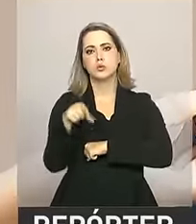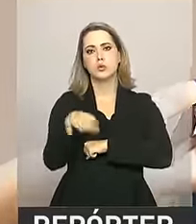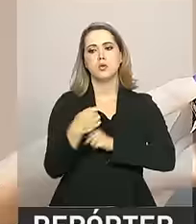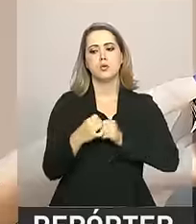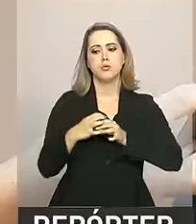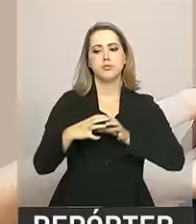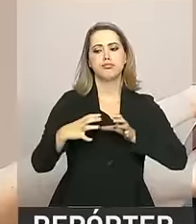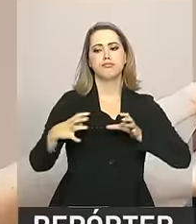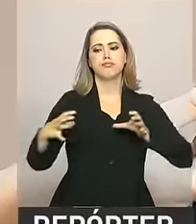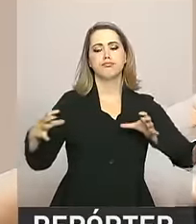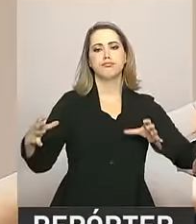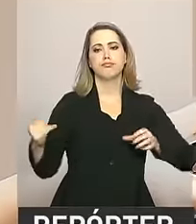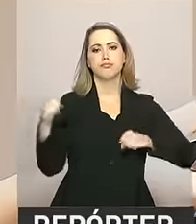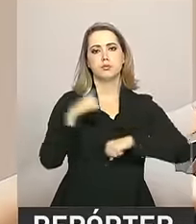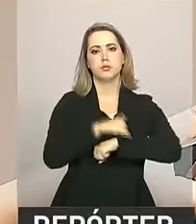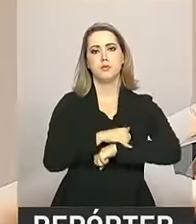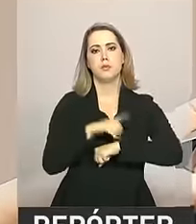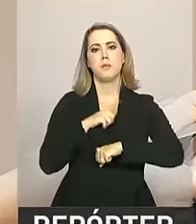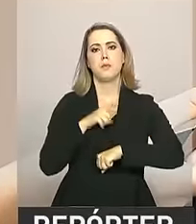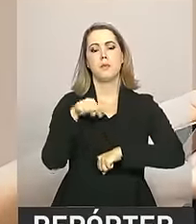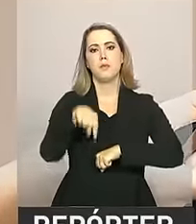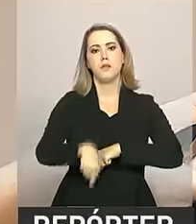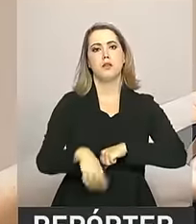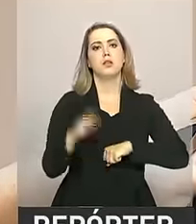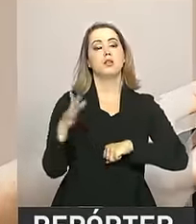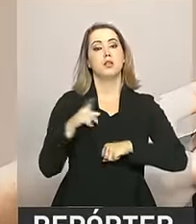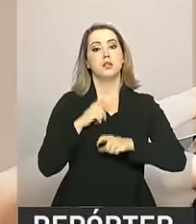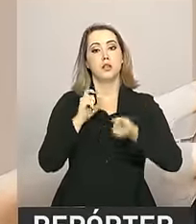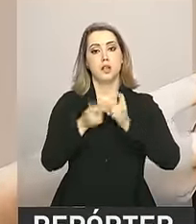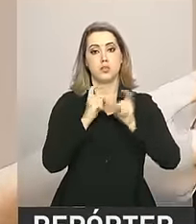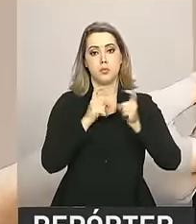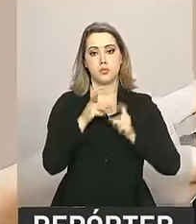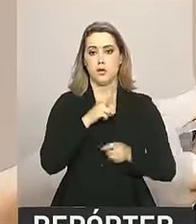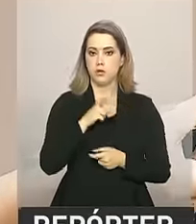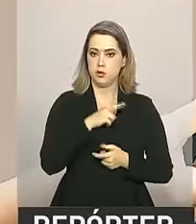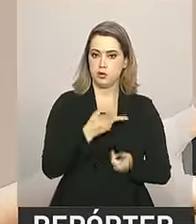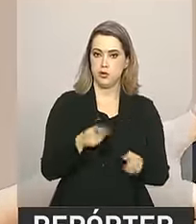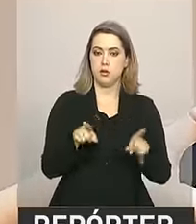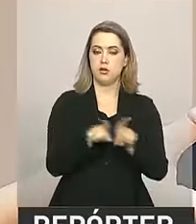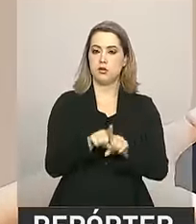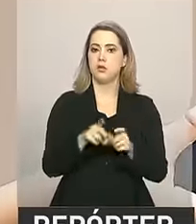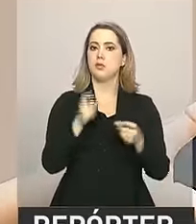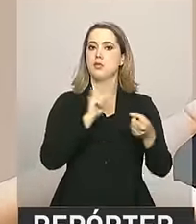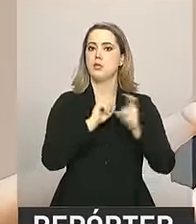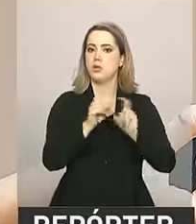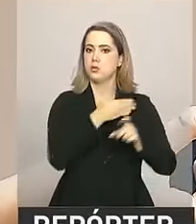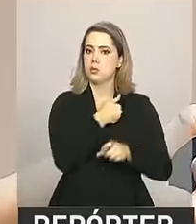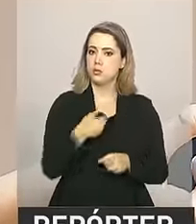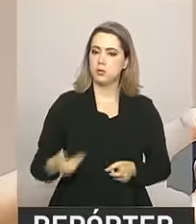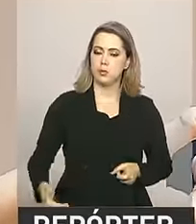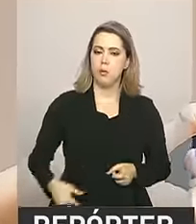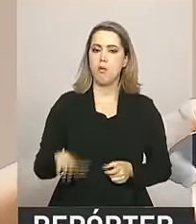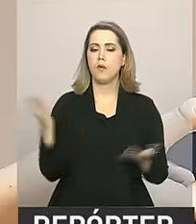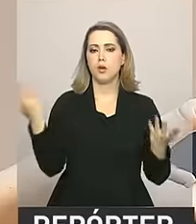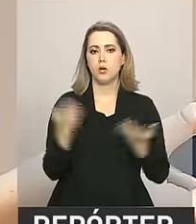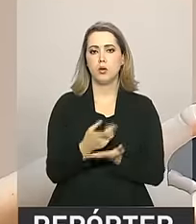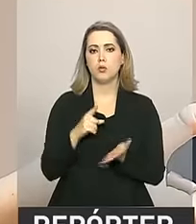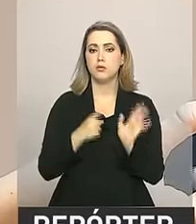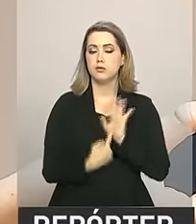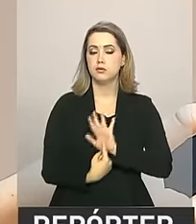grande maioria, os maiores aeroportos brasileiros, tanto os concessionados como os administrados pela Infraero, hoje apresentam,